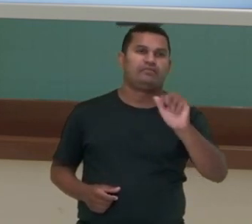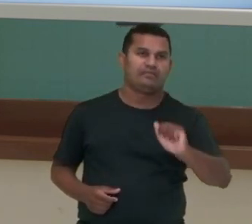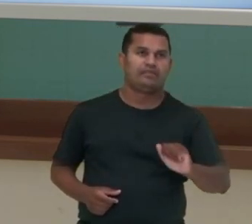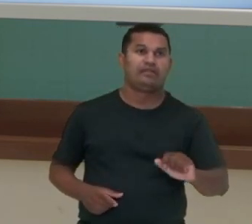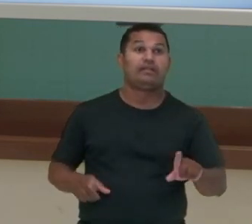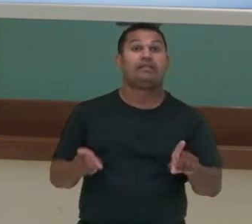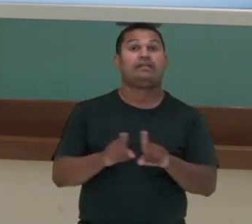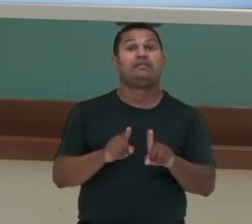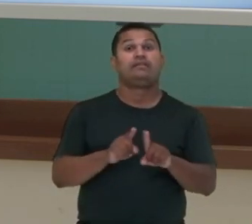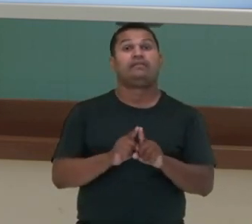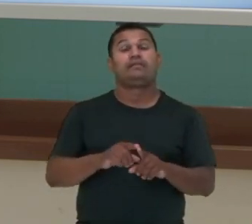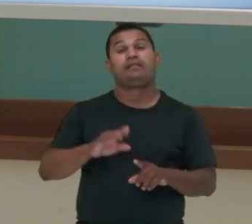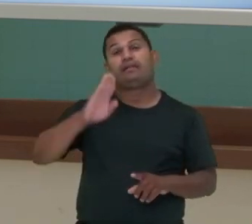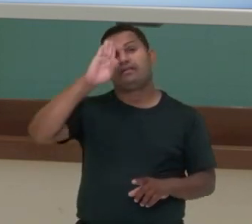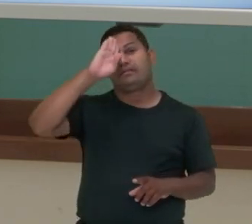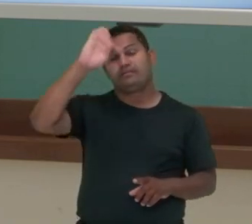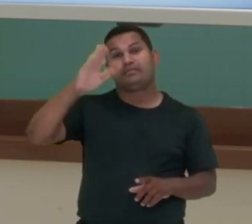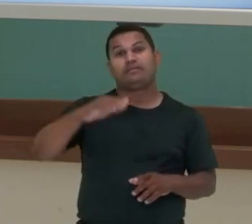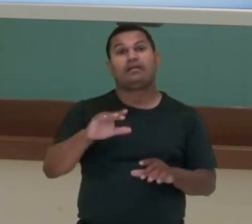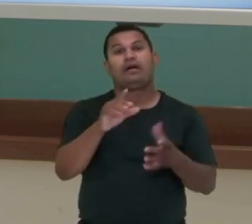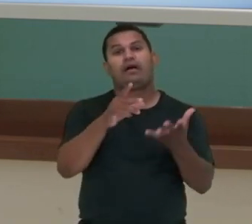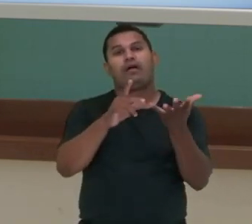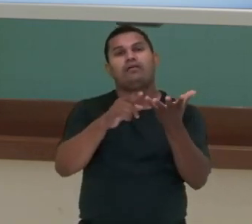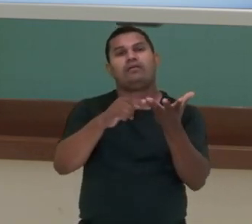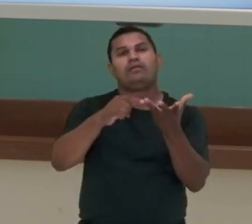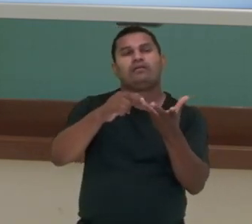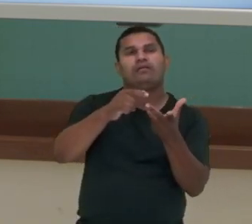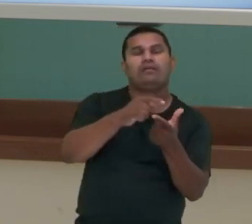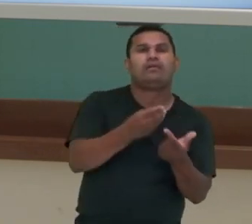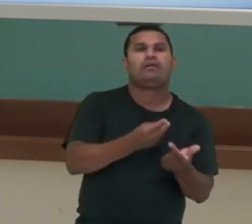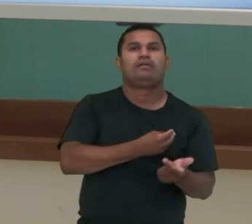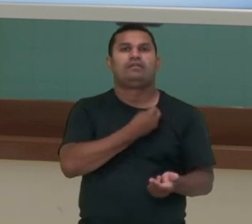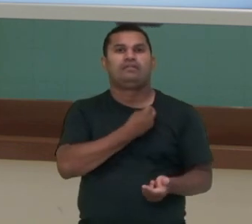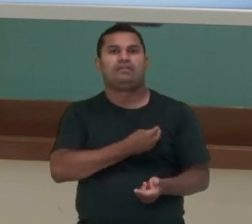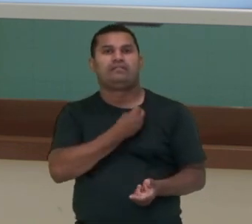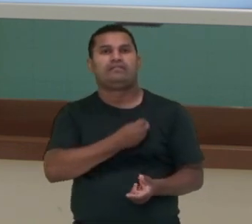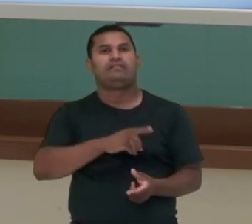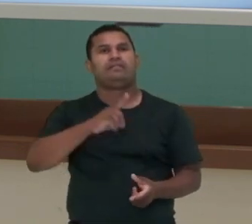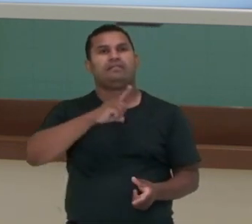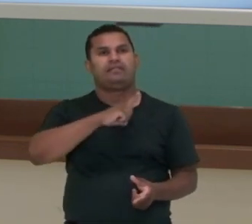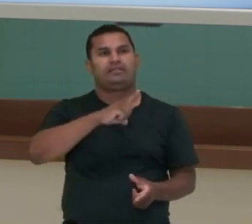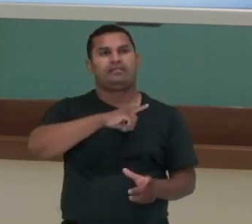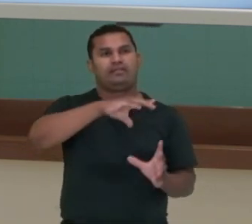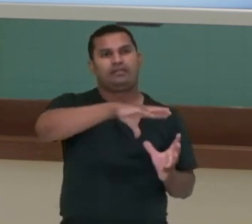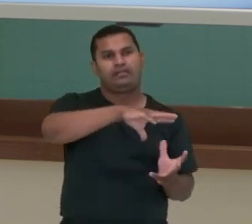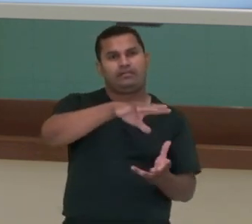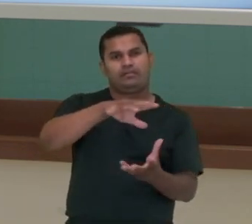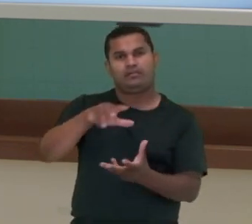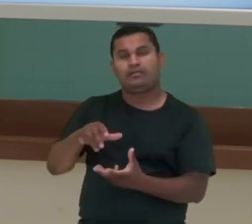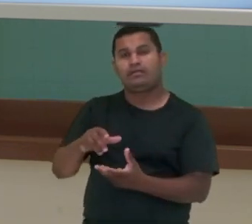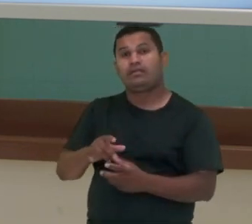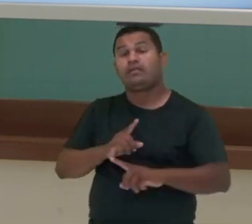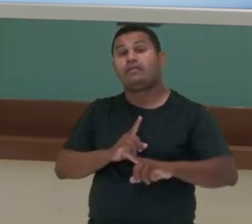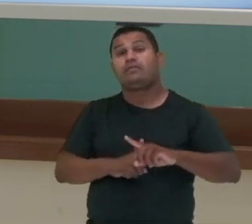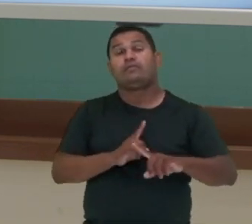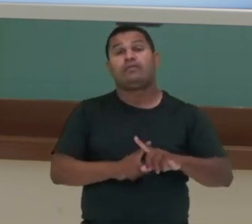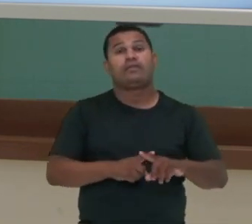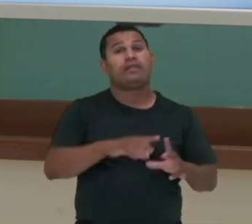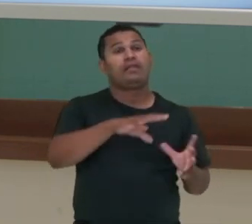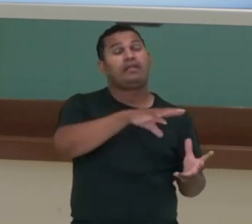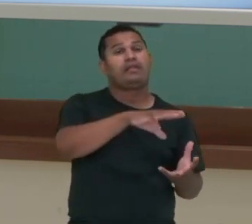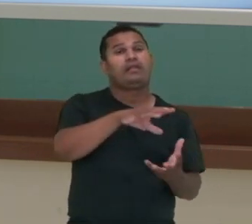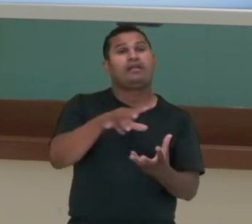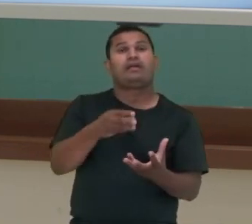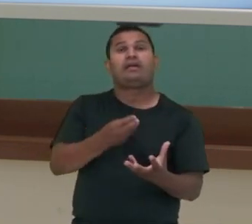principais características. Quais são as características da vida no planeta e do que a vida depende? Depende